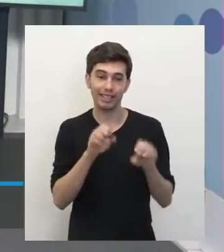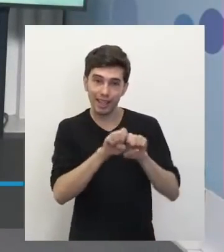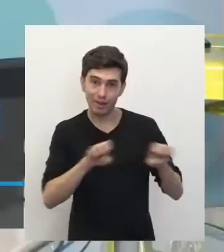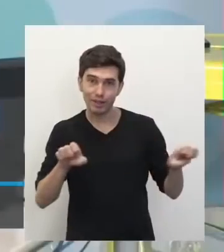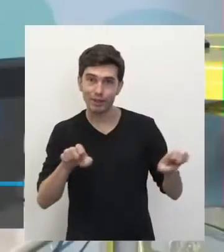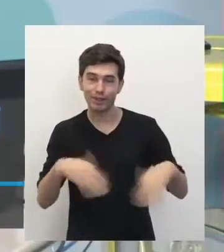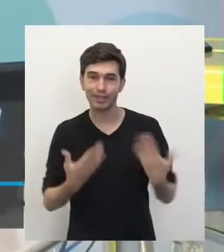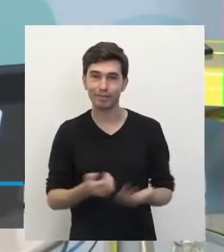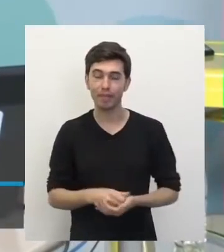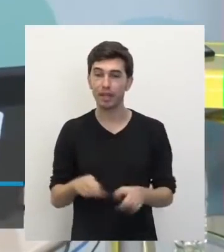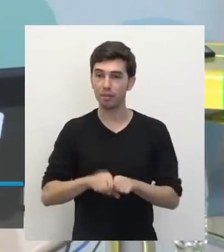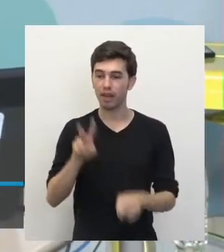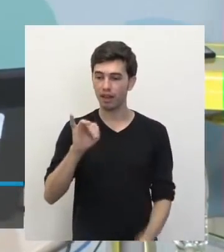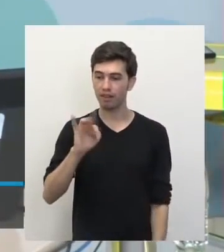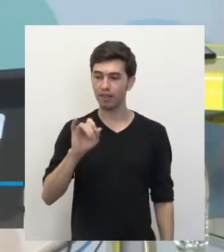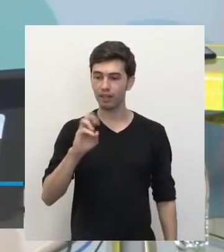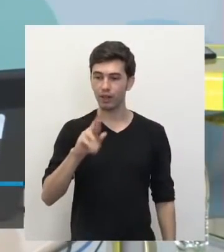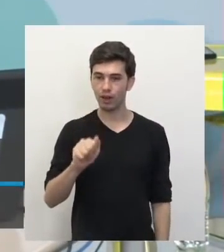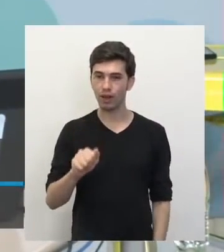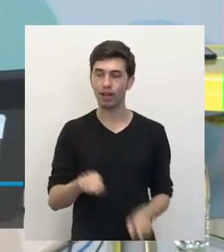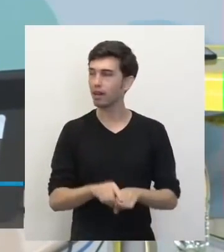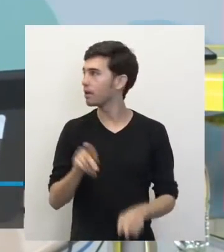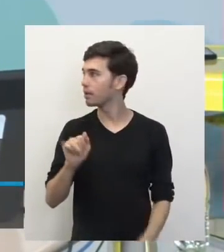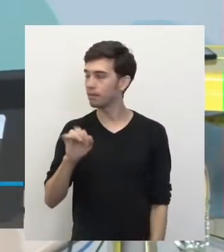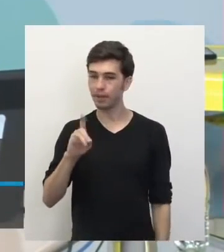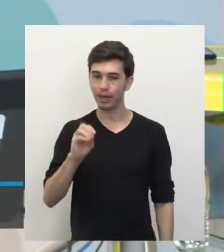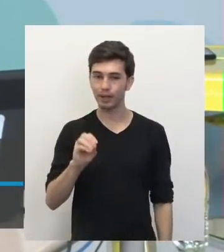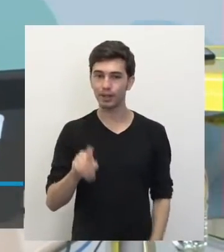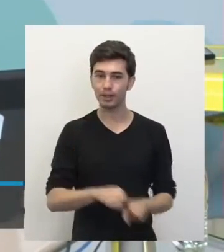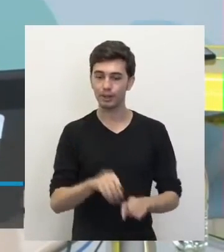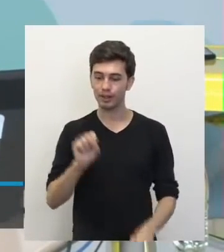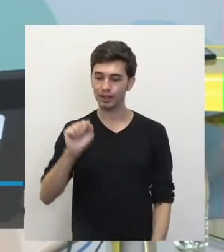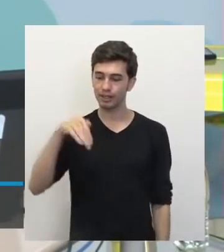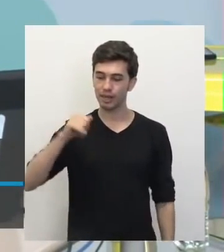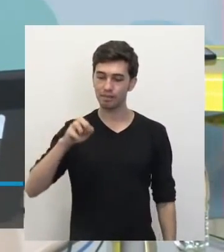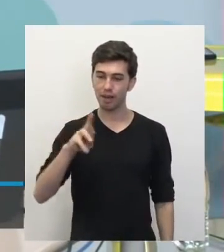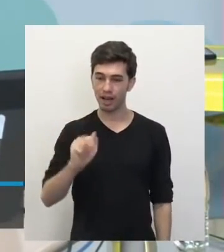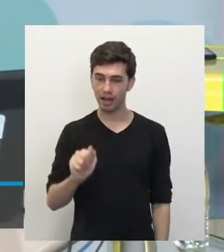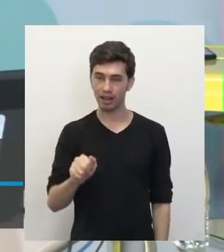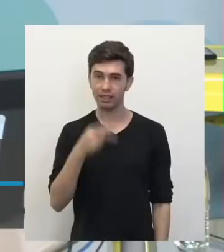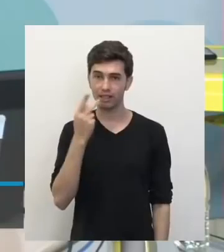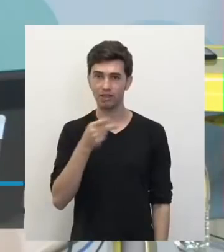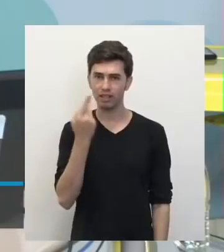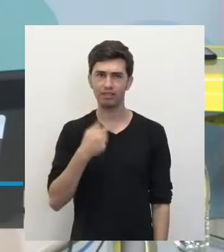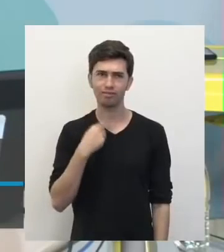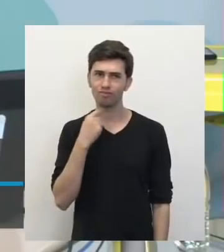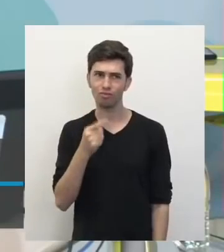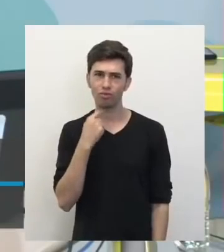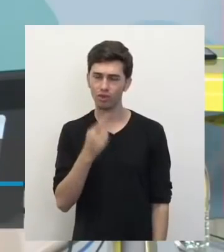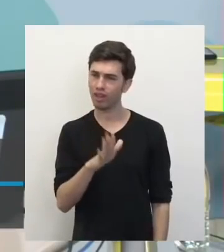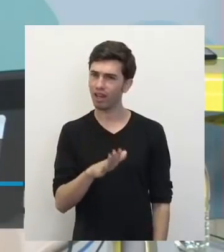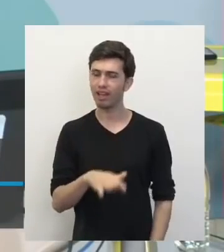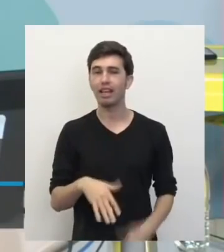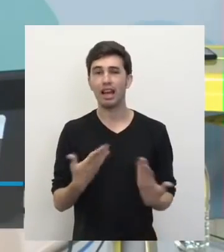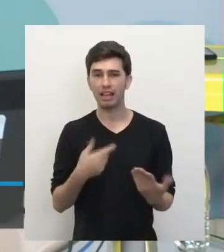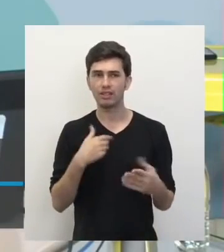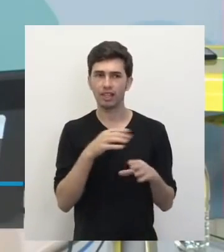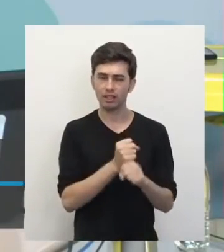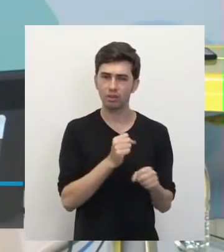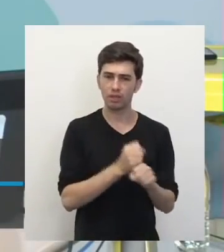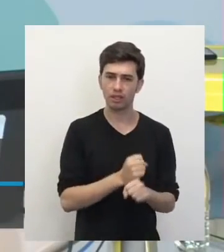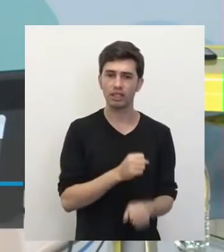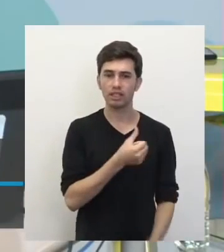3, vai ser igual a 11. Quando a gente encontra o 4, e aí tem todo um processo, tem um método